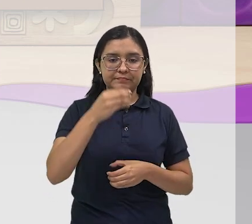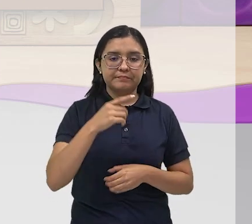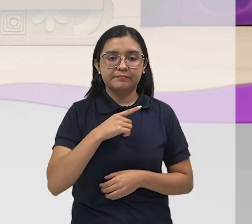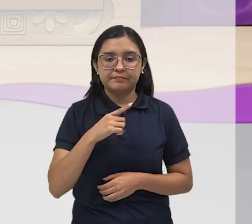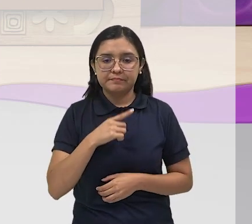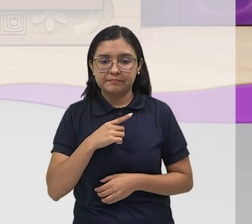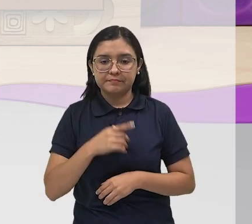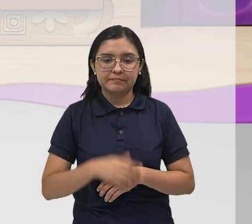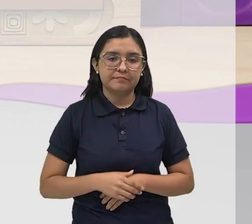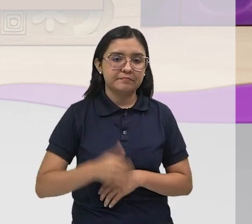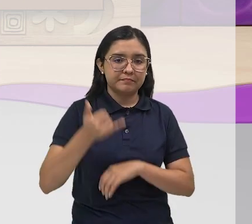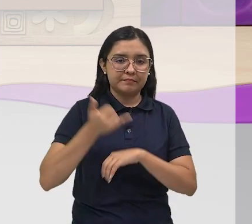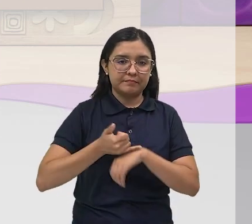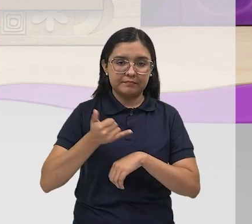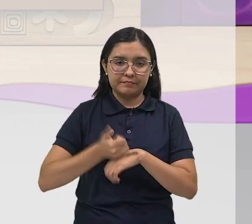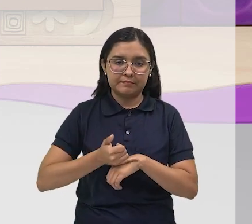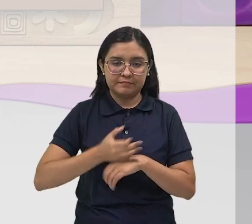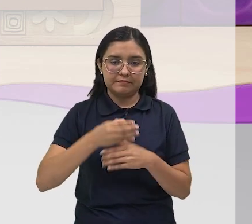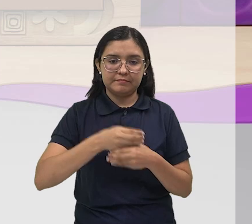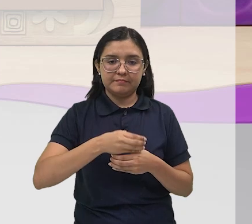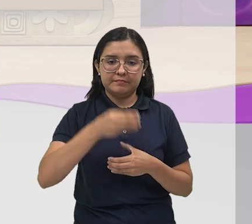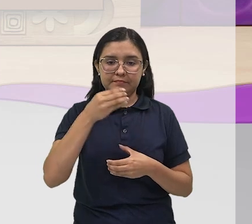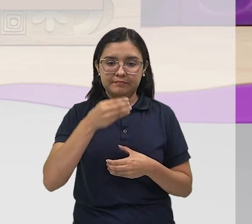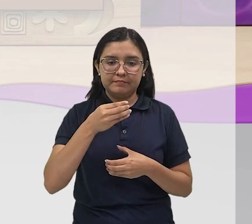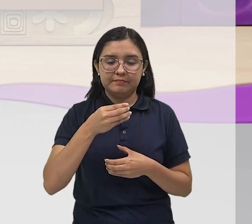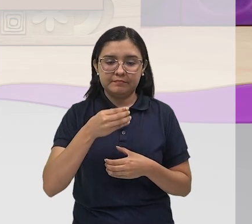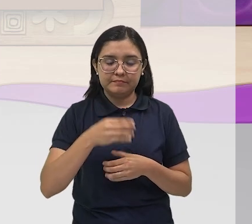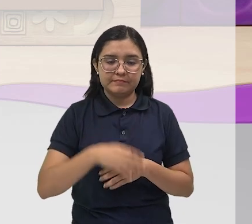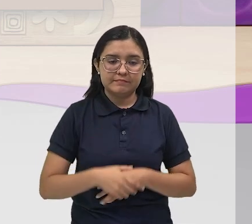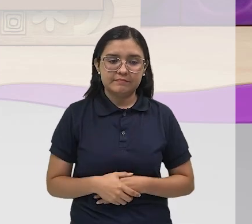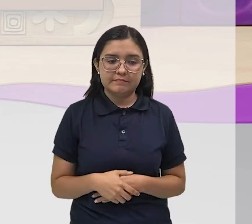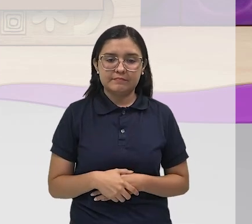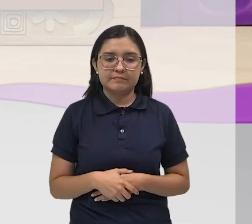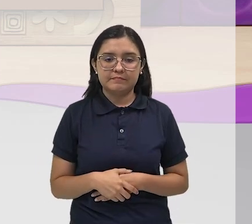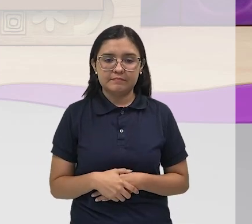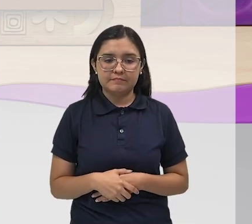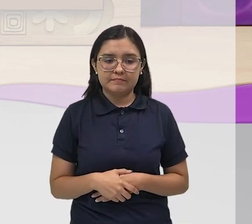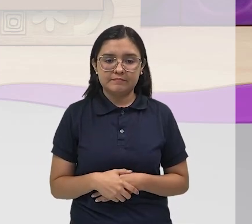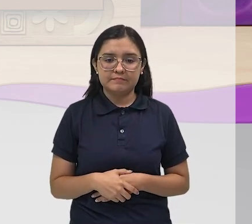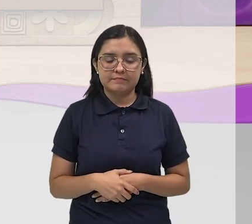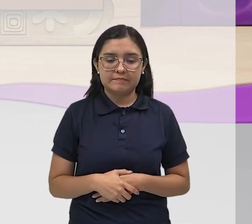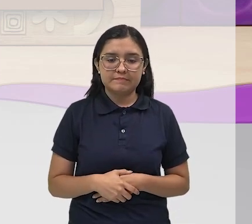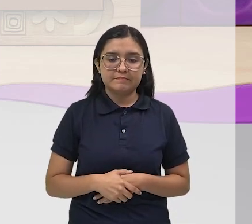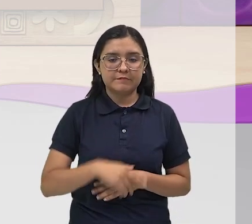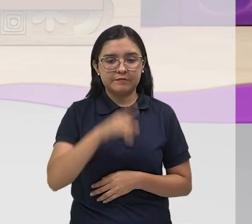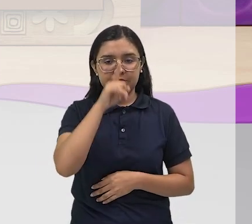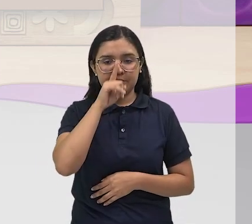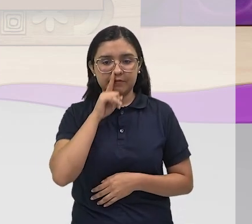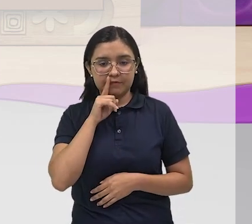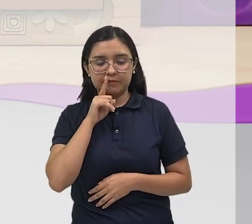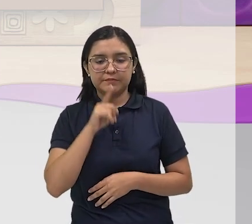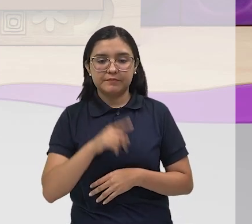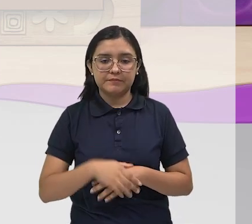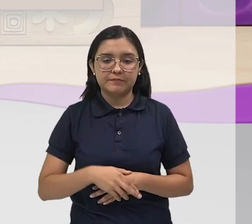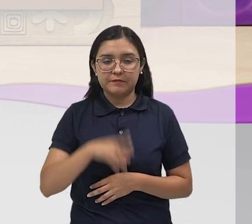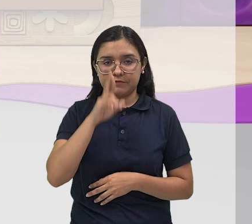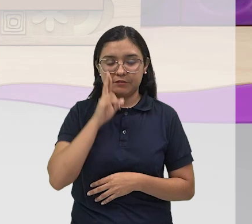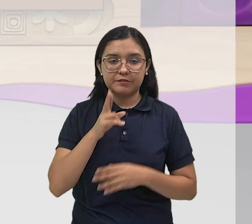lata, né? Aqui, lembrando, uma lata de refrigerante, né? Também de um formato,